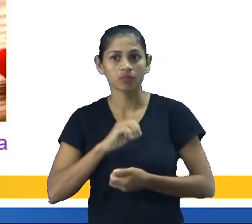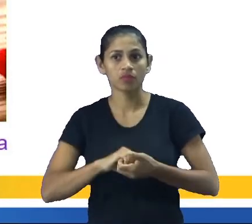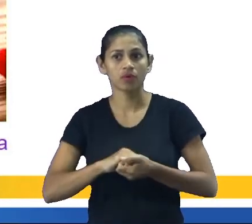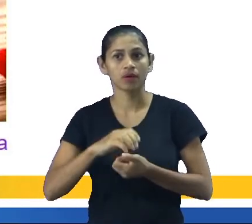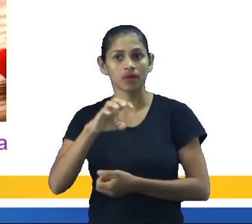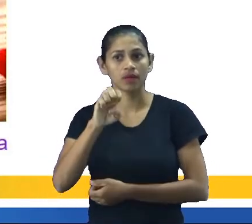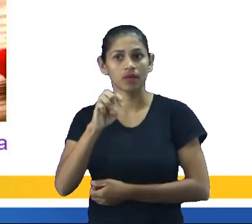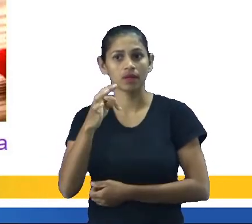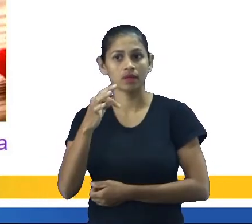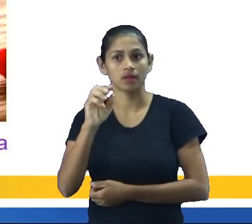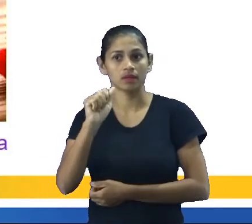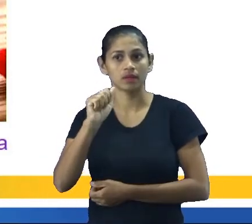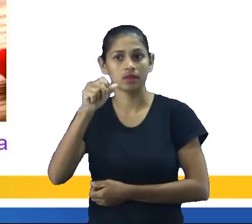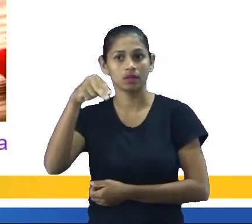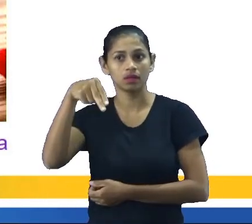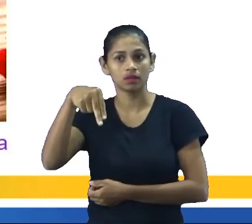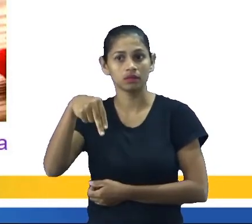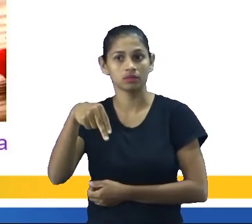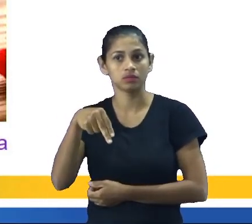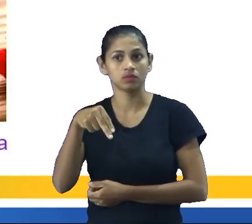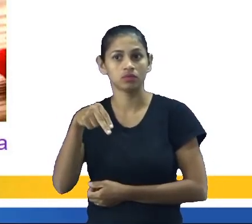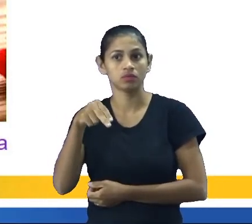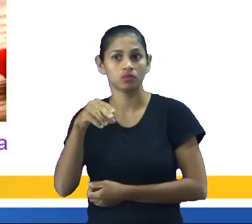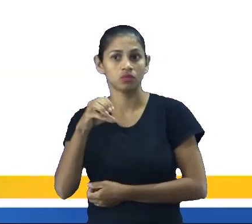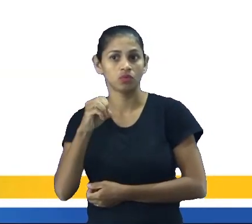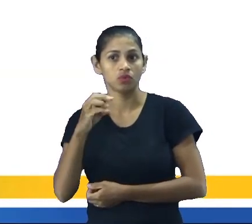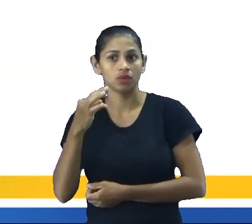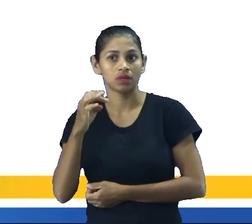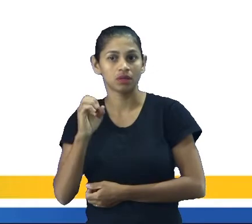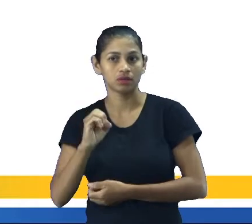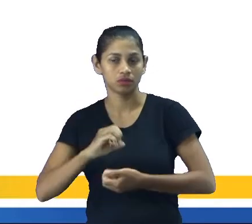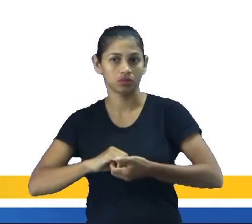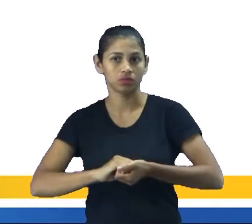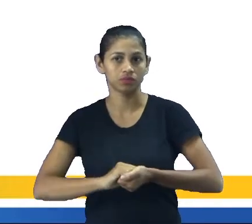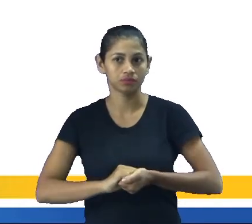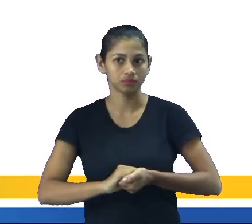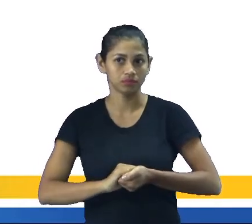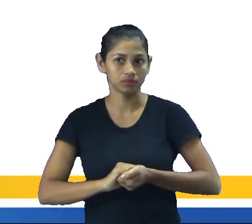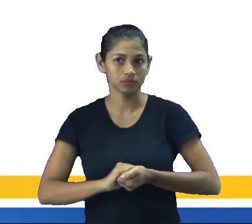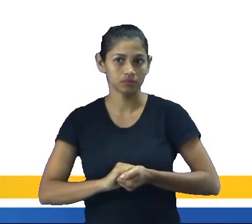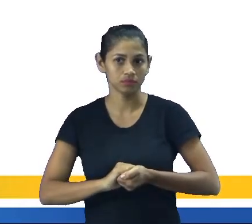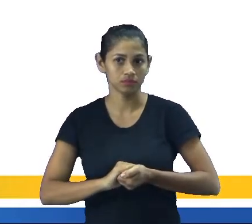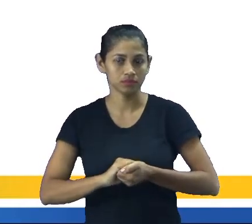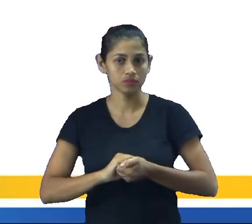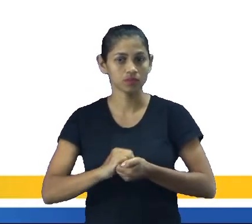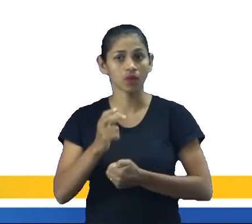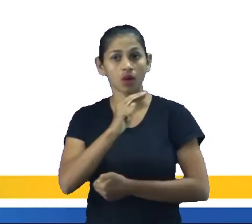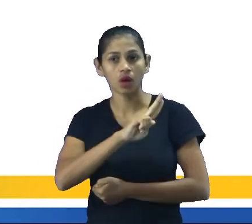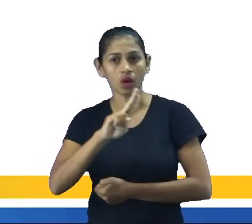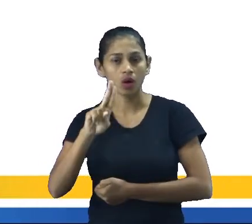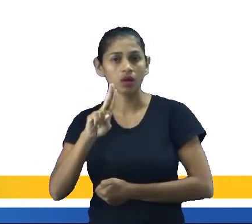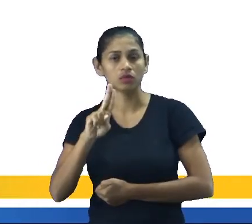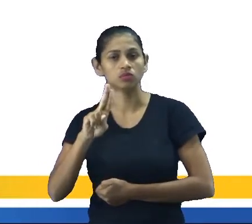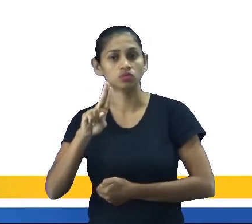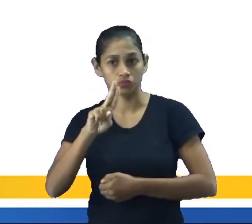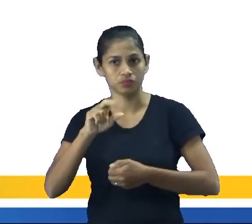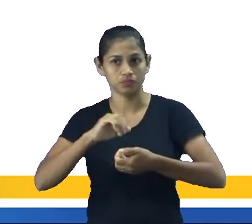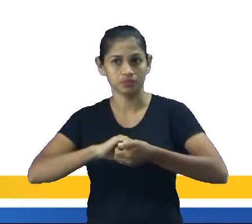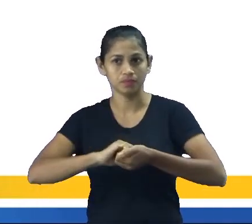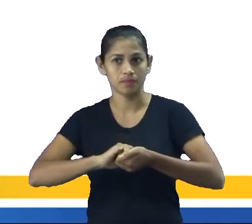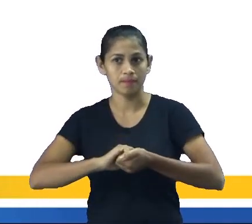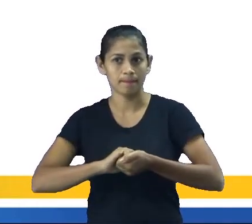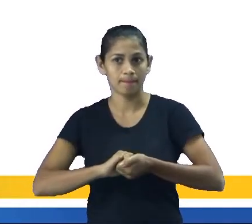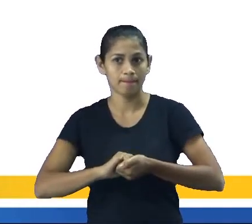utilizado ali como essência da framboesa. A sua nomenclatura, a gente vai colocar ali, ó, o